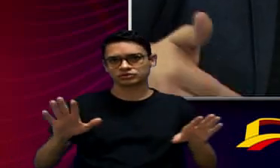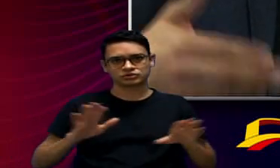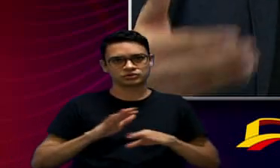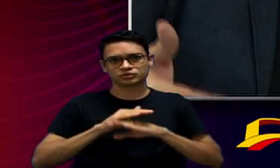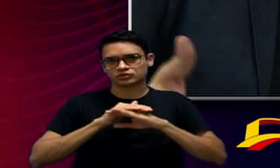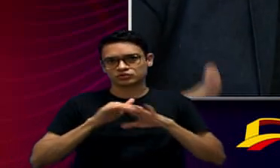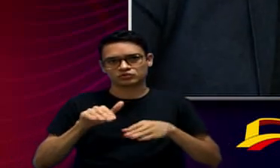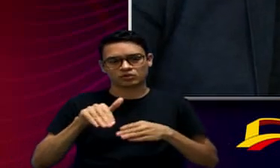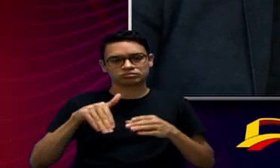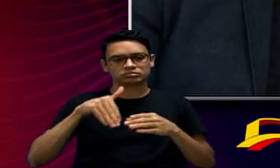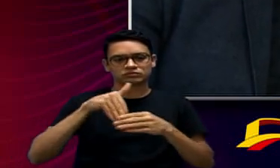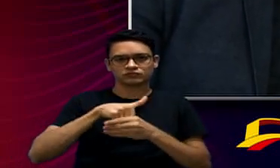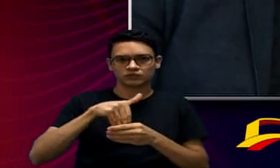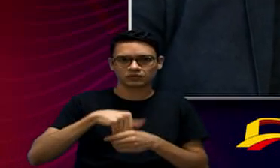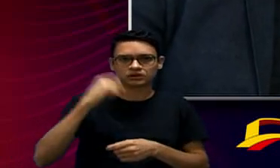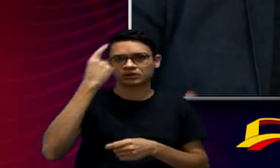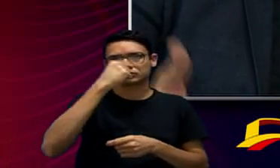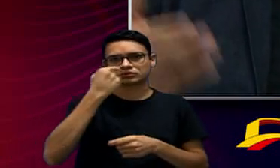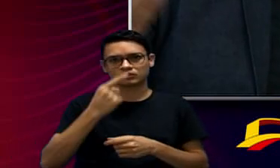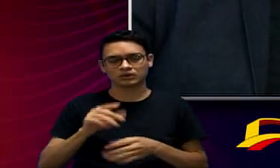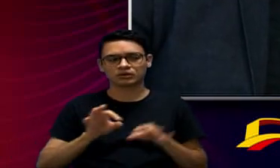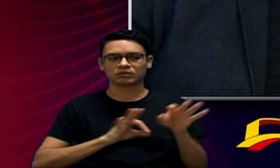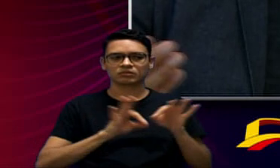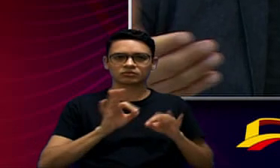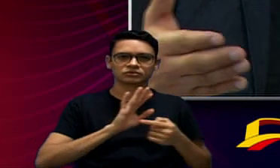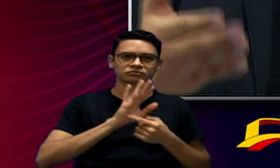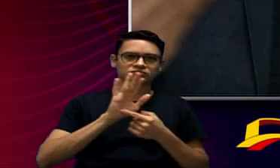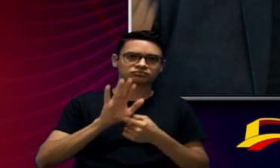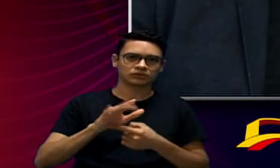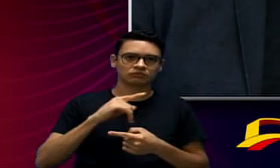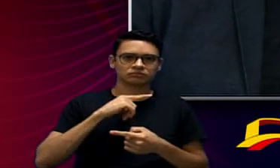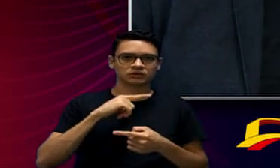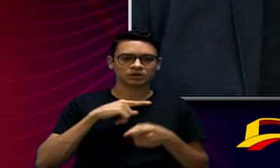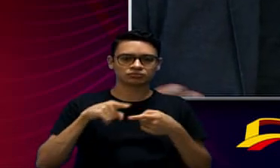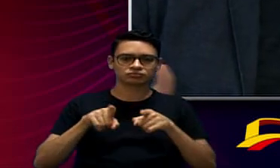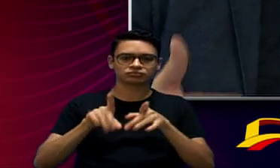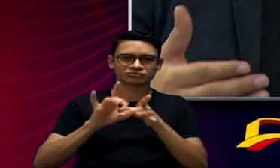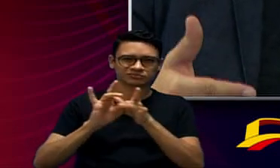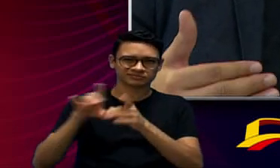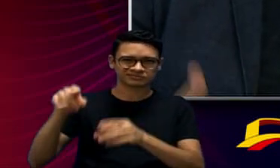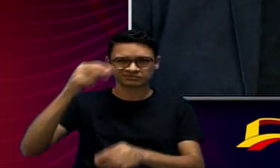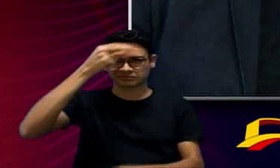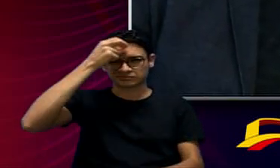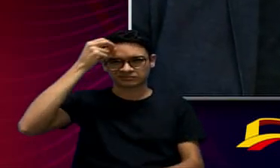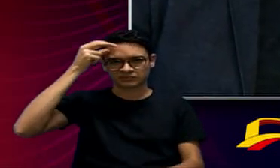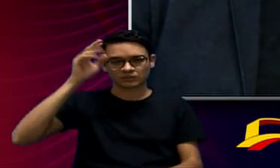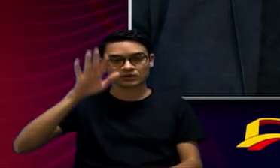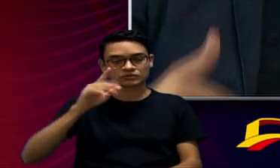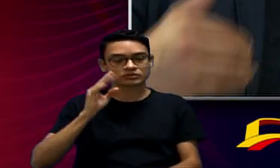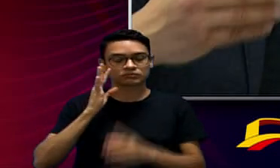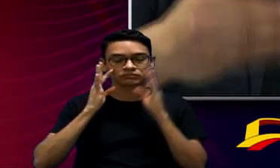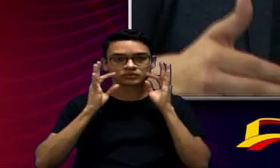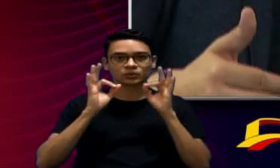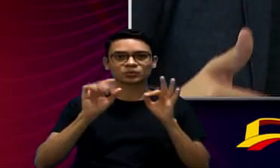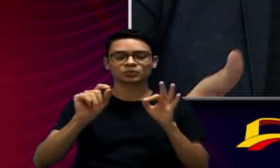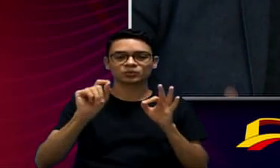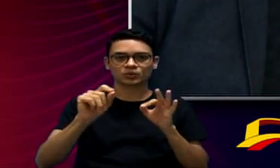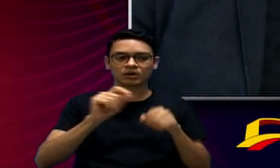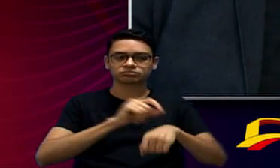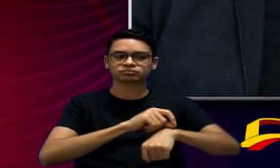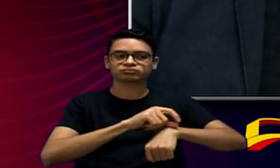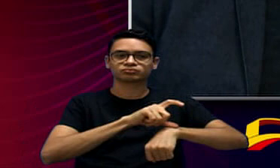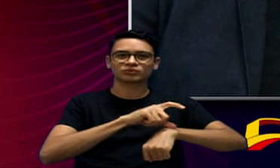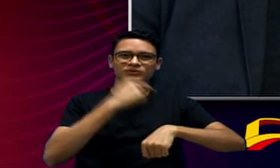das horas, enfim. E aí fica esse projeto em conjunto com o Poder Executivo. Agora, o que precisa ser atentado é, aumentando essas